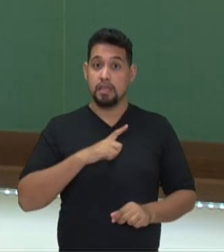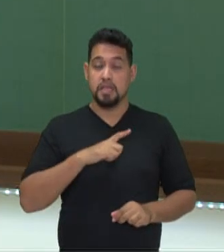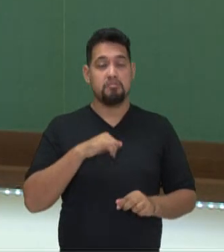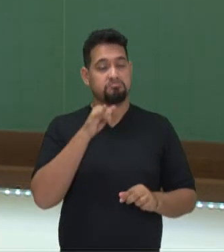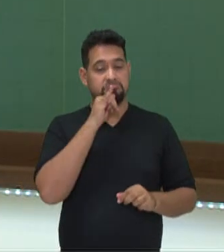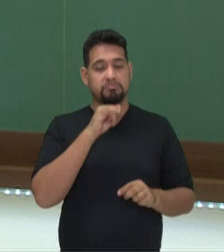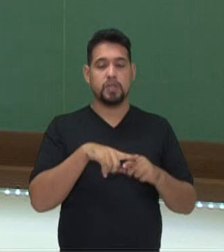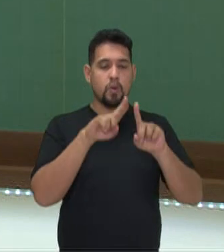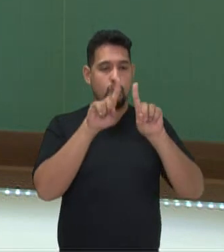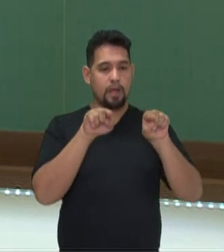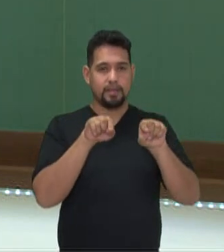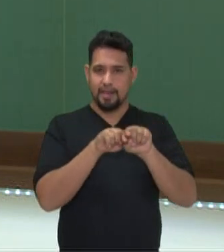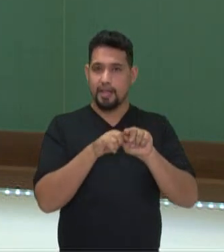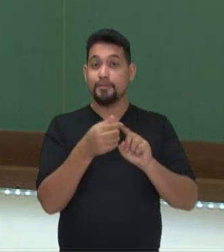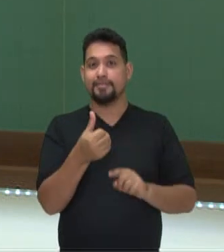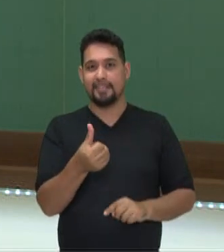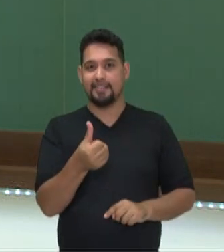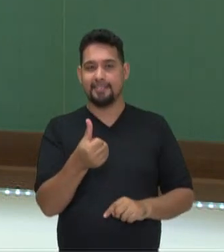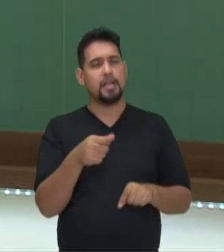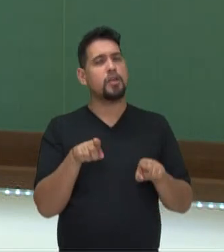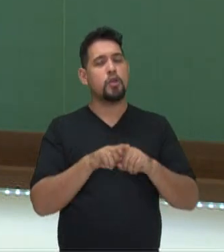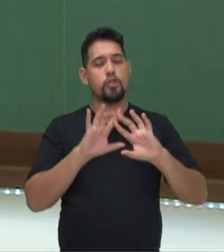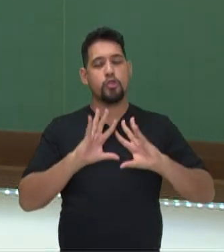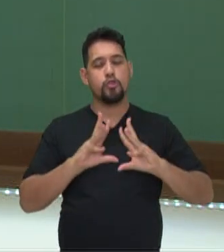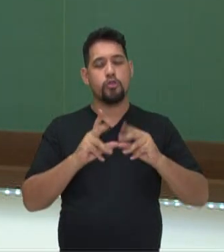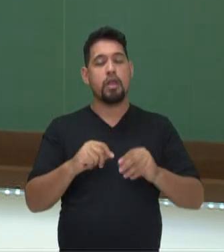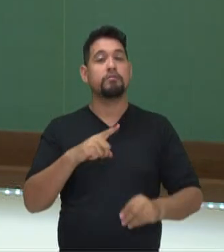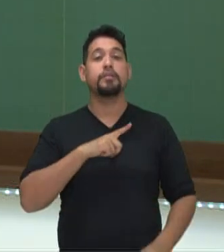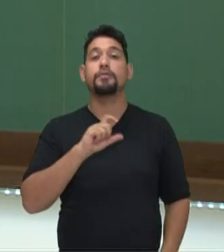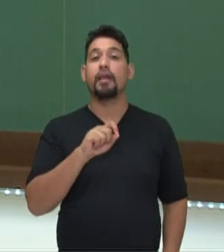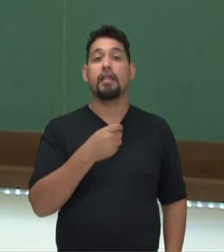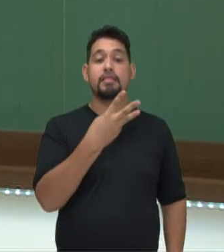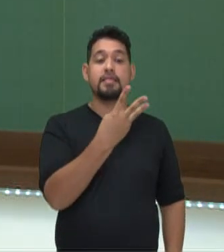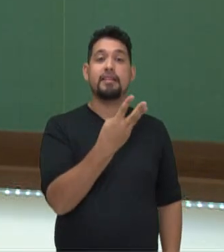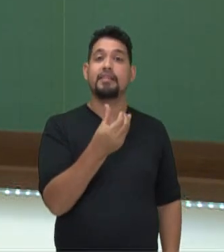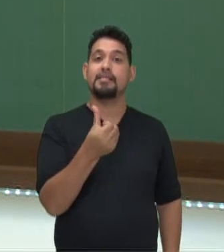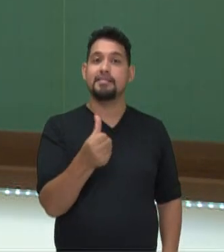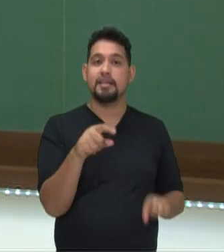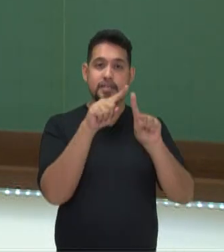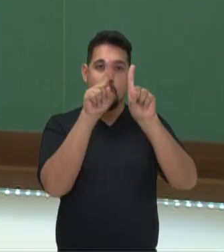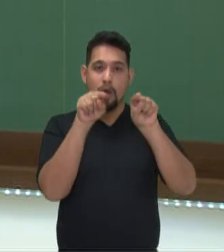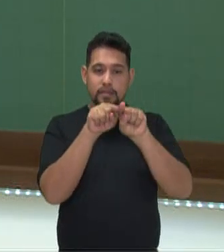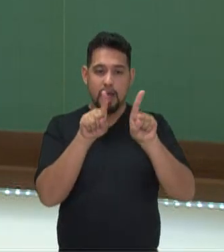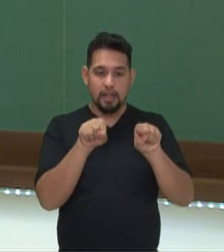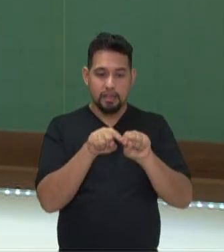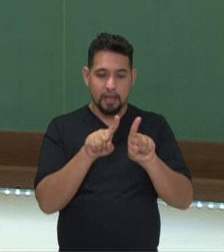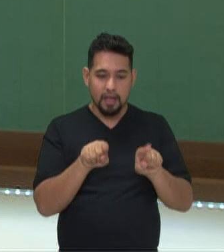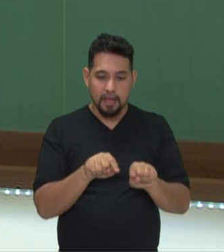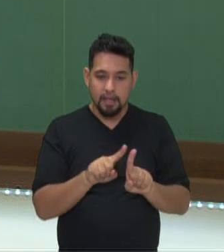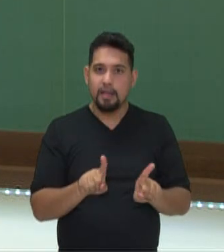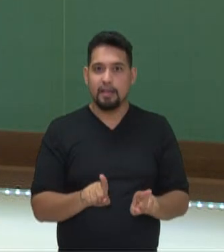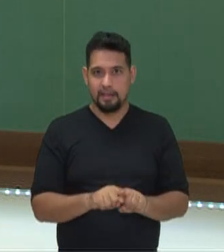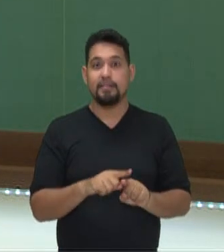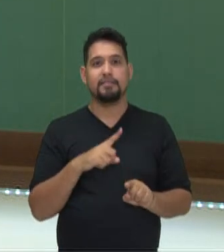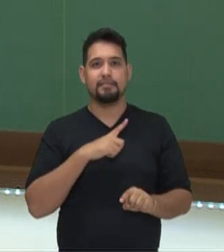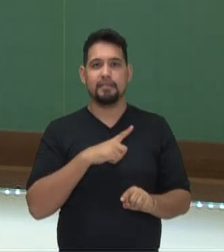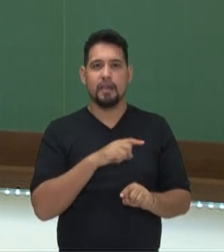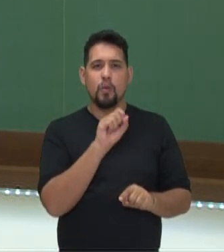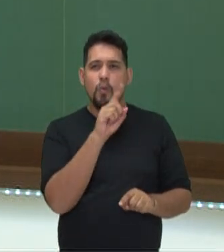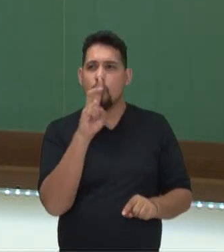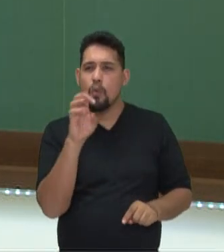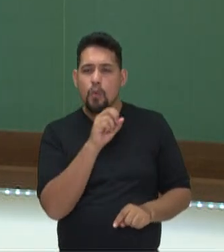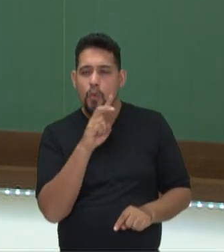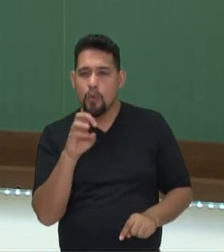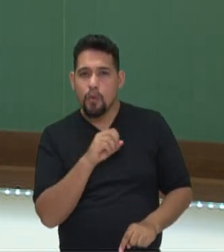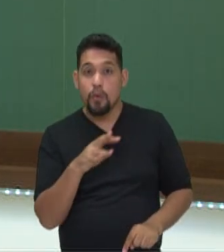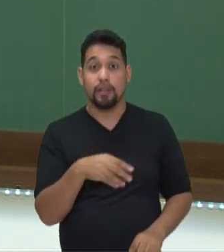de lado 6 e no total nós teríamos 36 quadradinhos completando essa figura. E o que